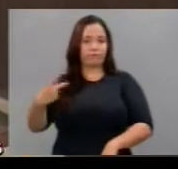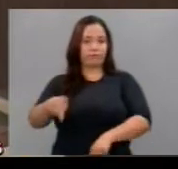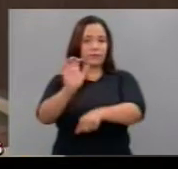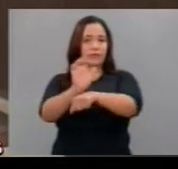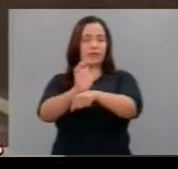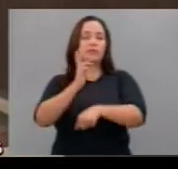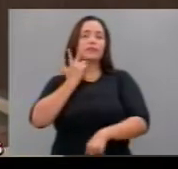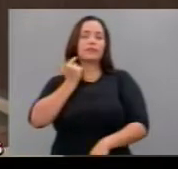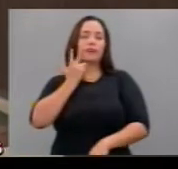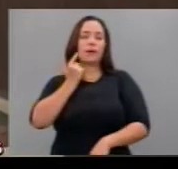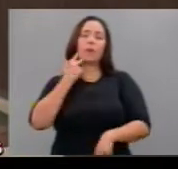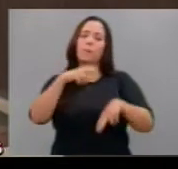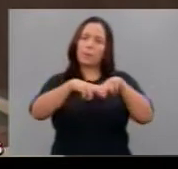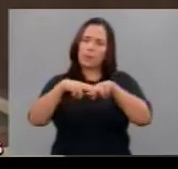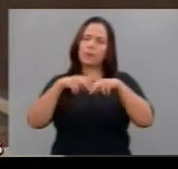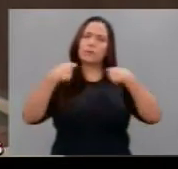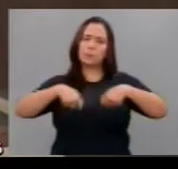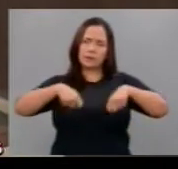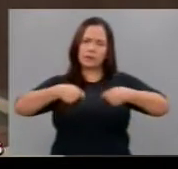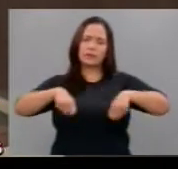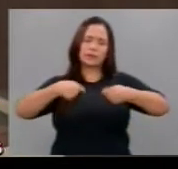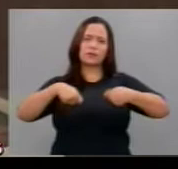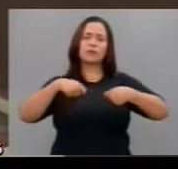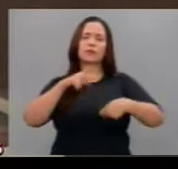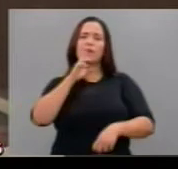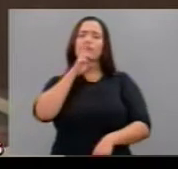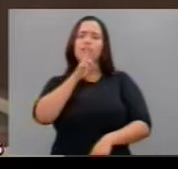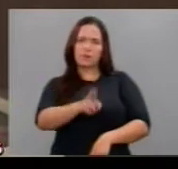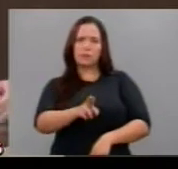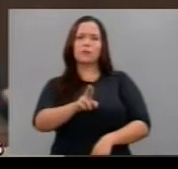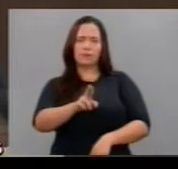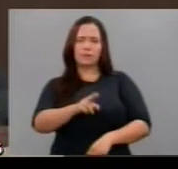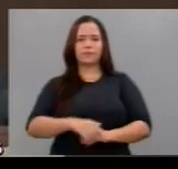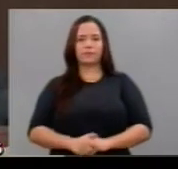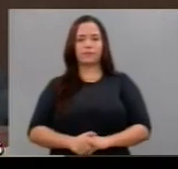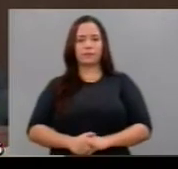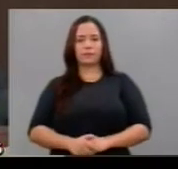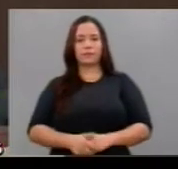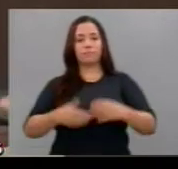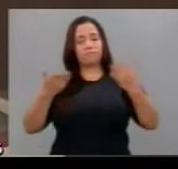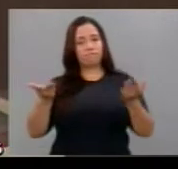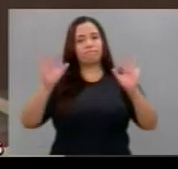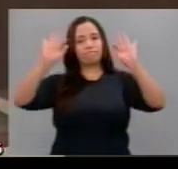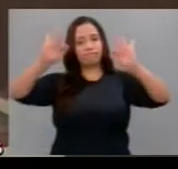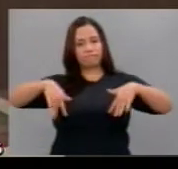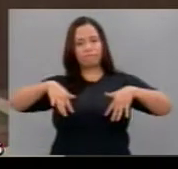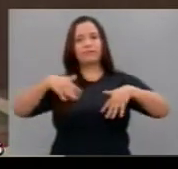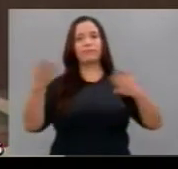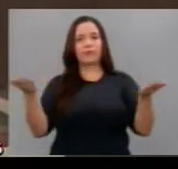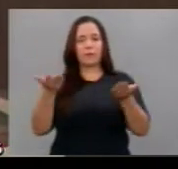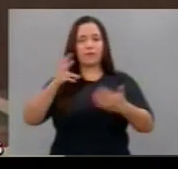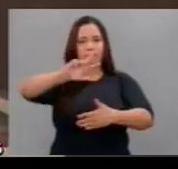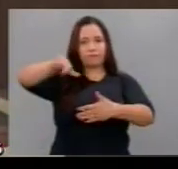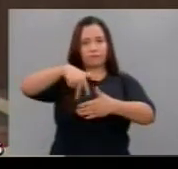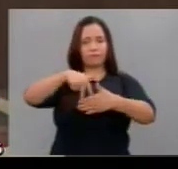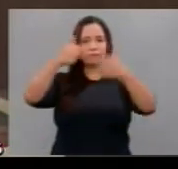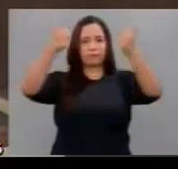governador. Daí a necessidade, obviamente, de que a resposta seja dada. Portanto, eu finalizo esse